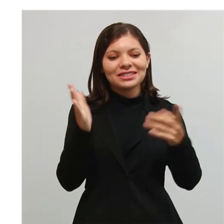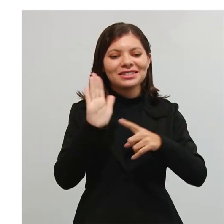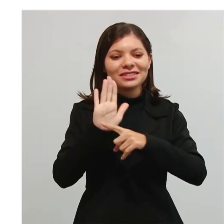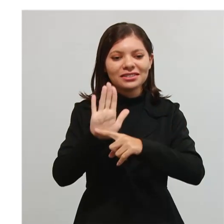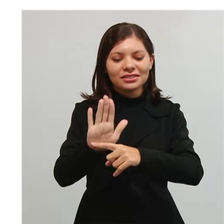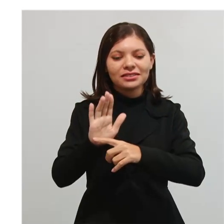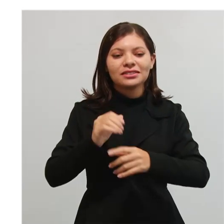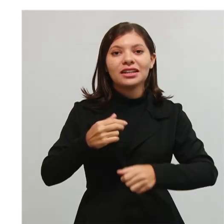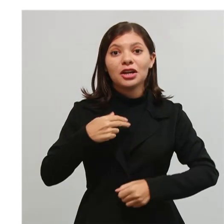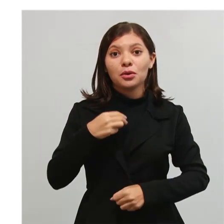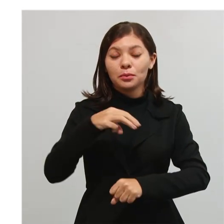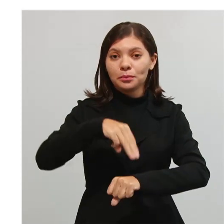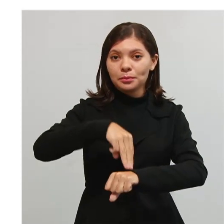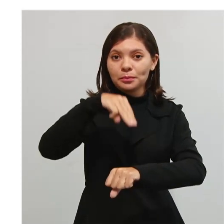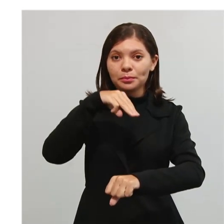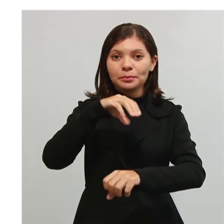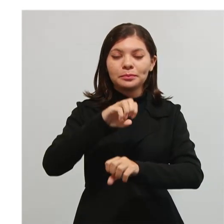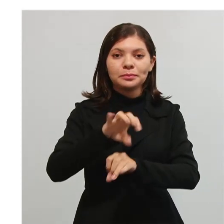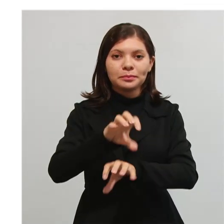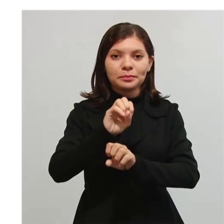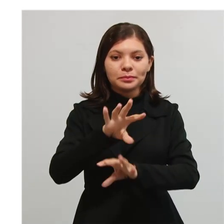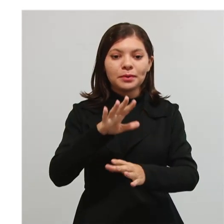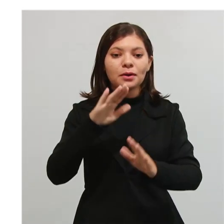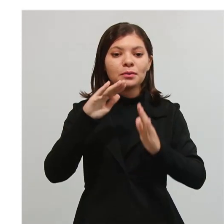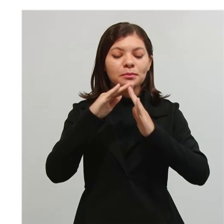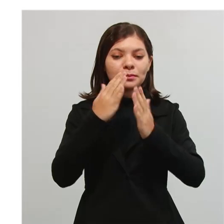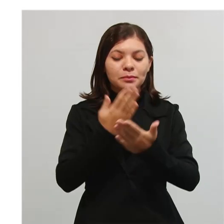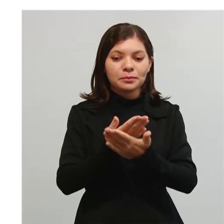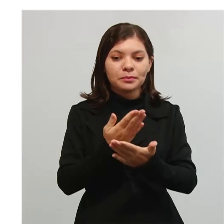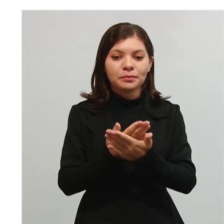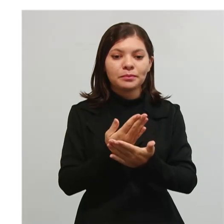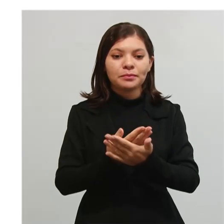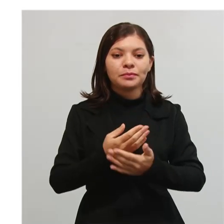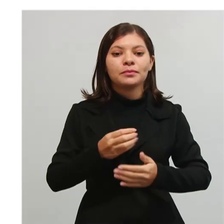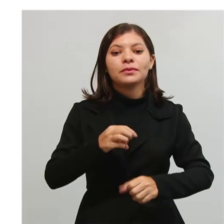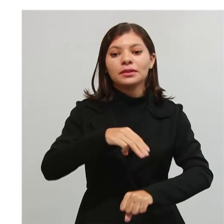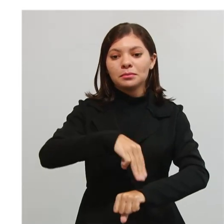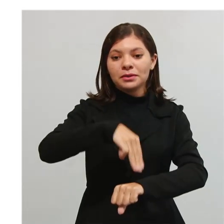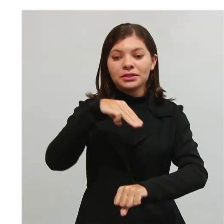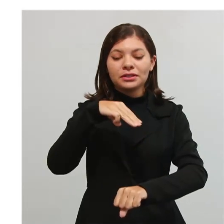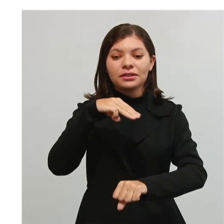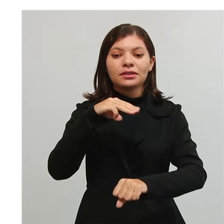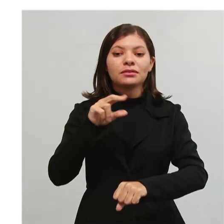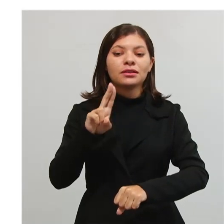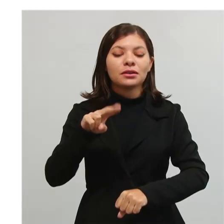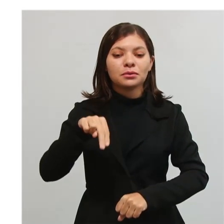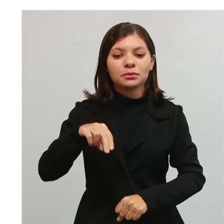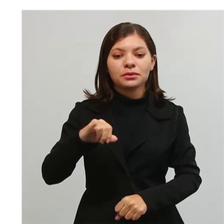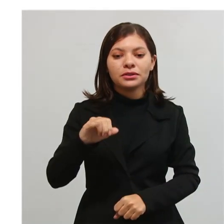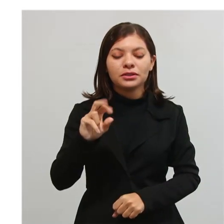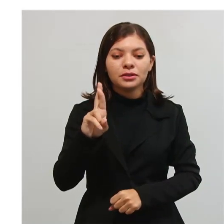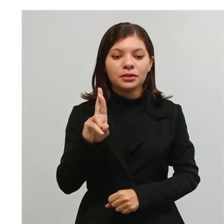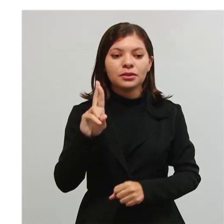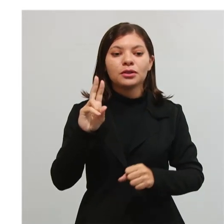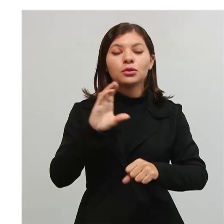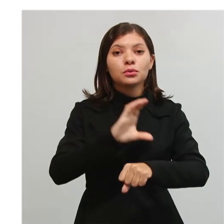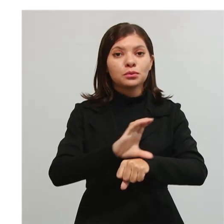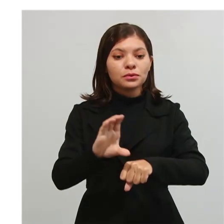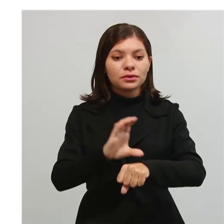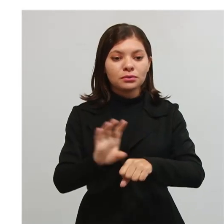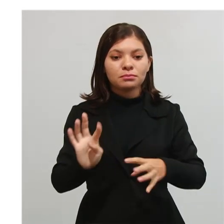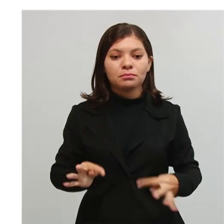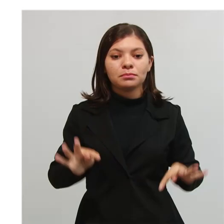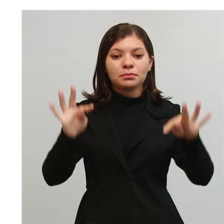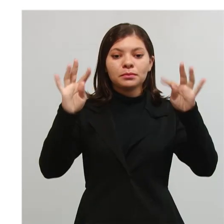eu sou mestra em educação escolar fiz esse mestrado pela unir Estou cursando tecnologia em